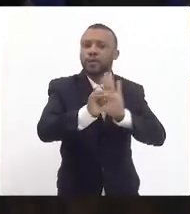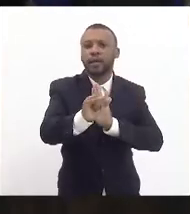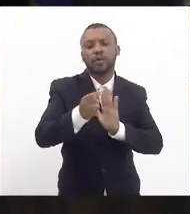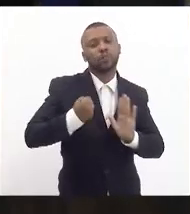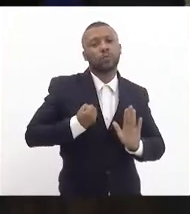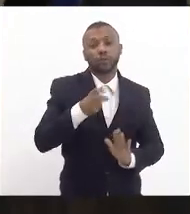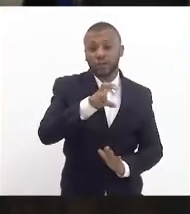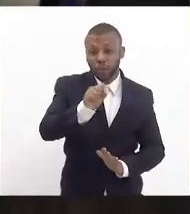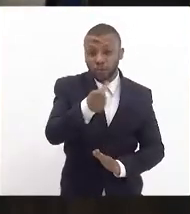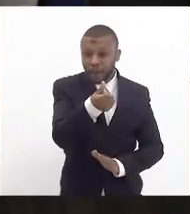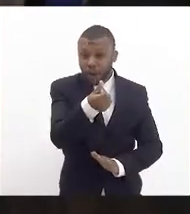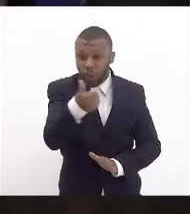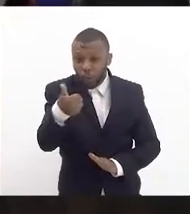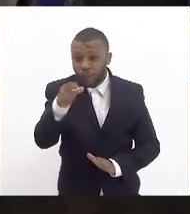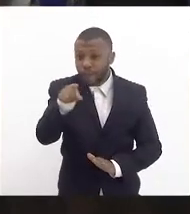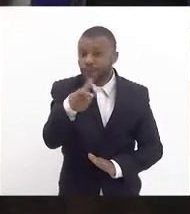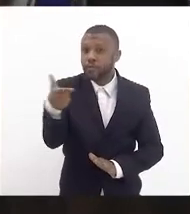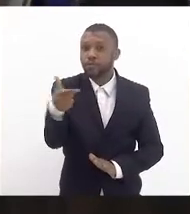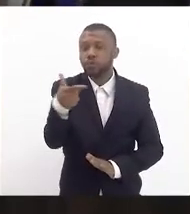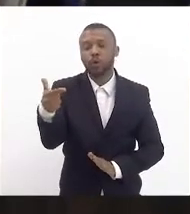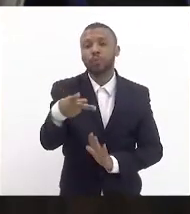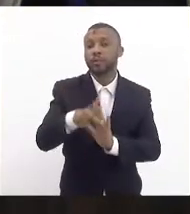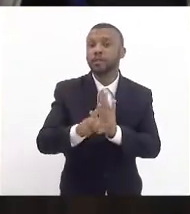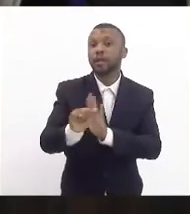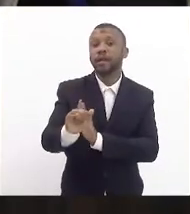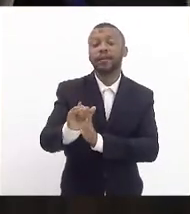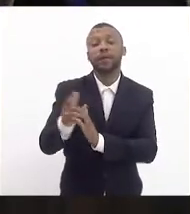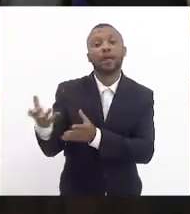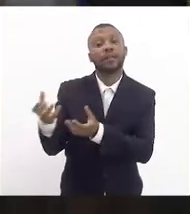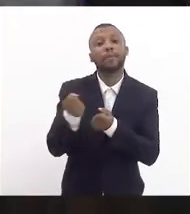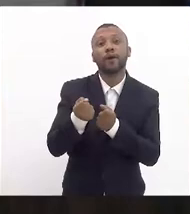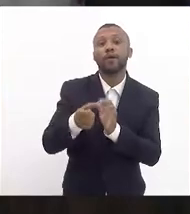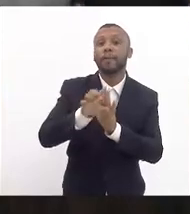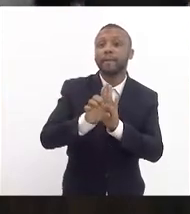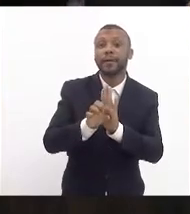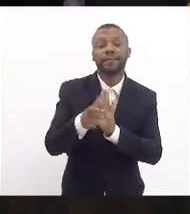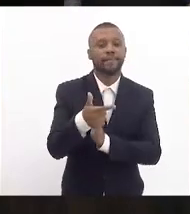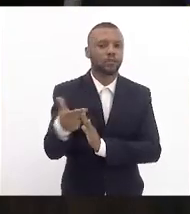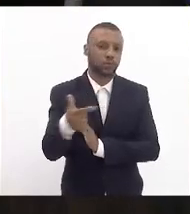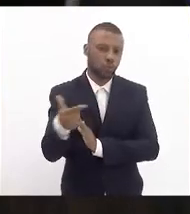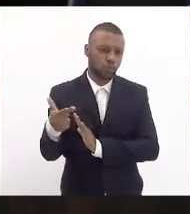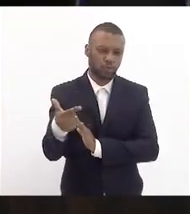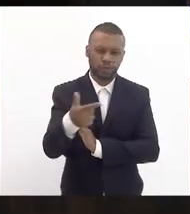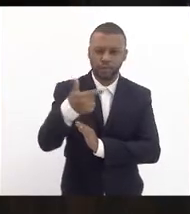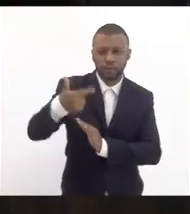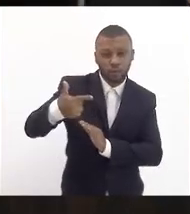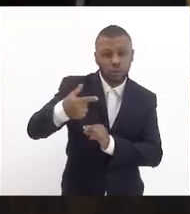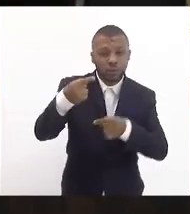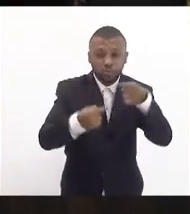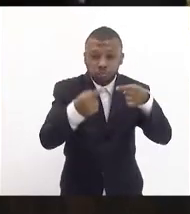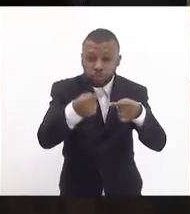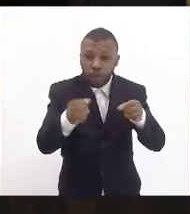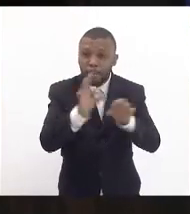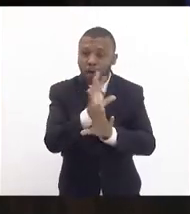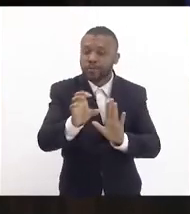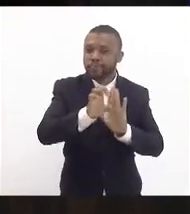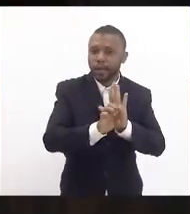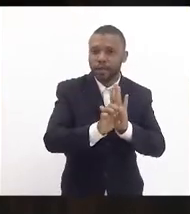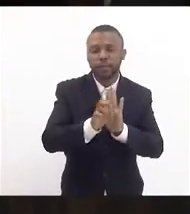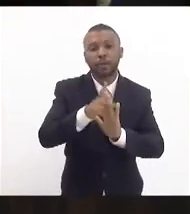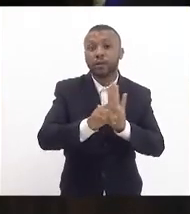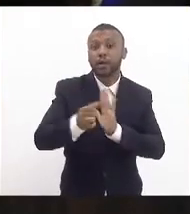5861 de 22, o PL recebeu 22 emendas. Em tramitação ordinária, segunda discussão, ainda sendo vencido, assim emendado. Projeto